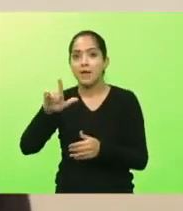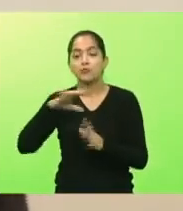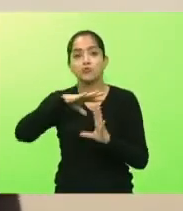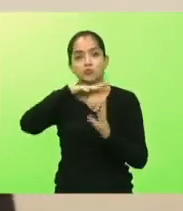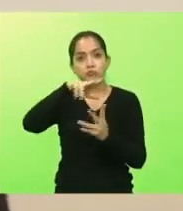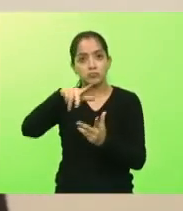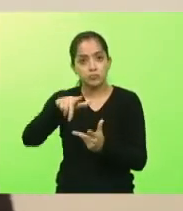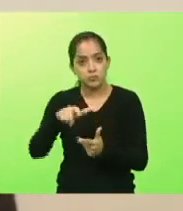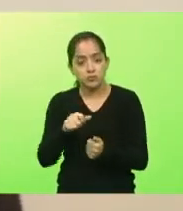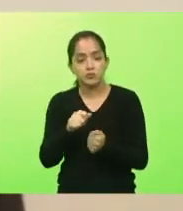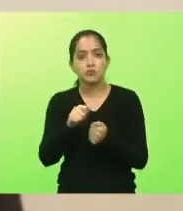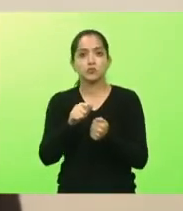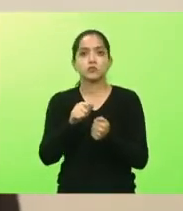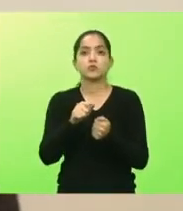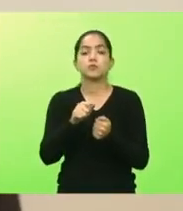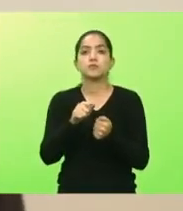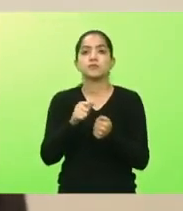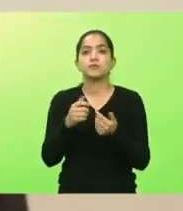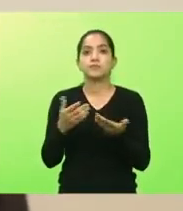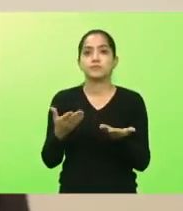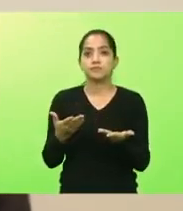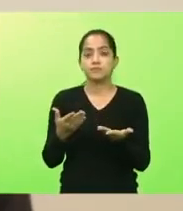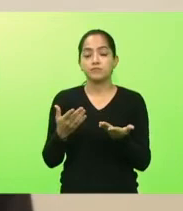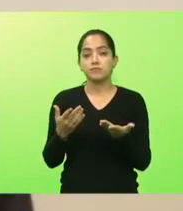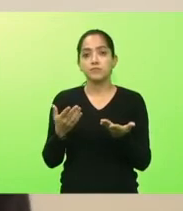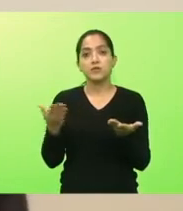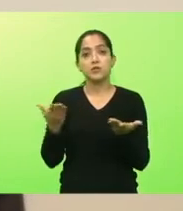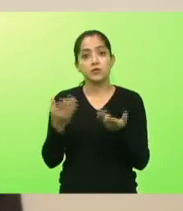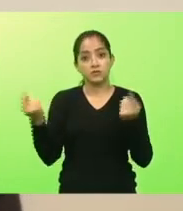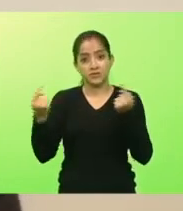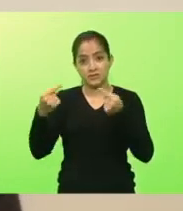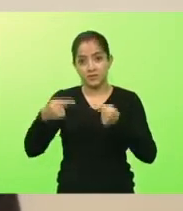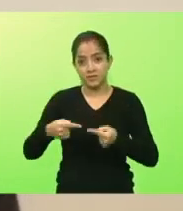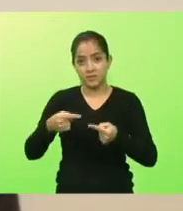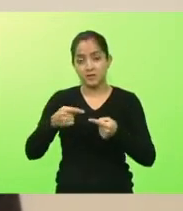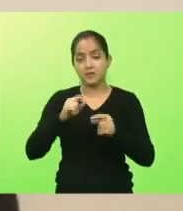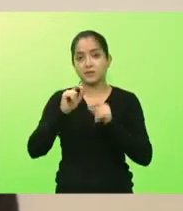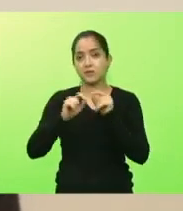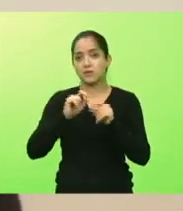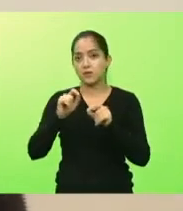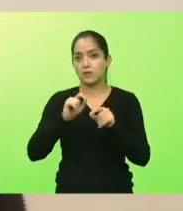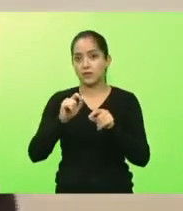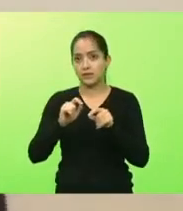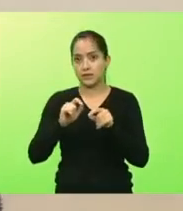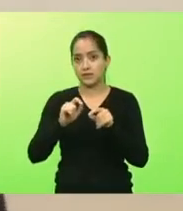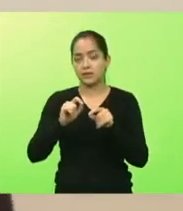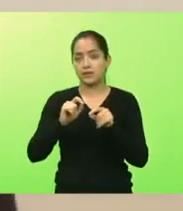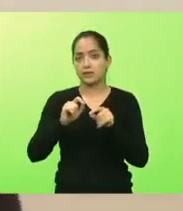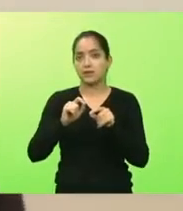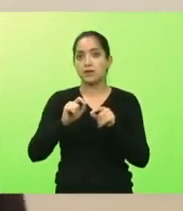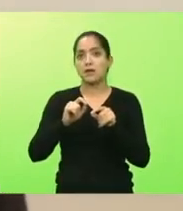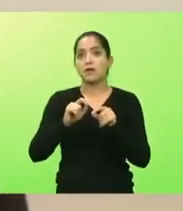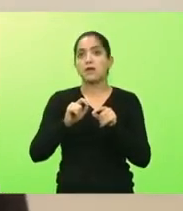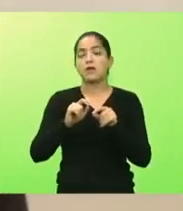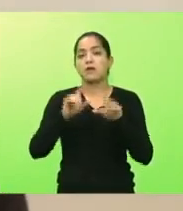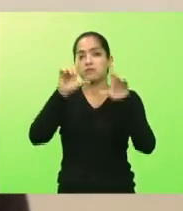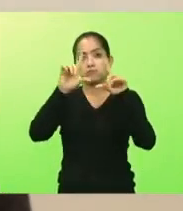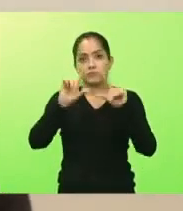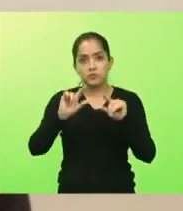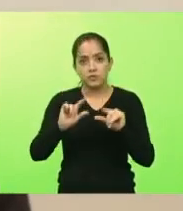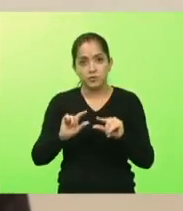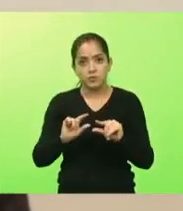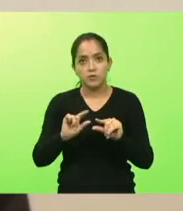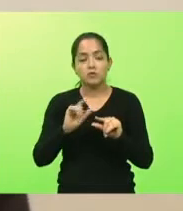dos baixos índices que nós temos enfrentando em relação ao coronavírus, a nossa baixa mortalidade. Eu